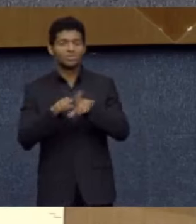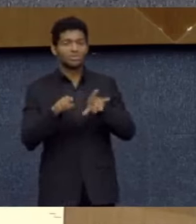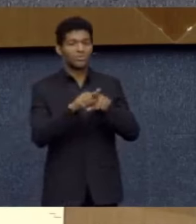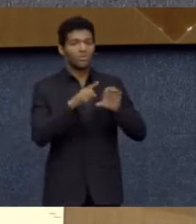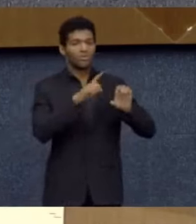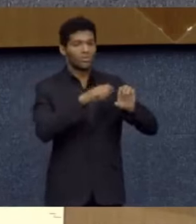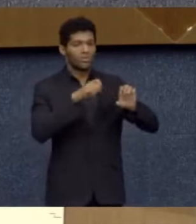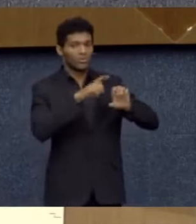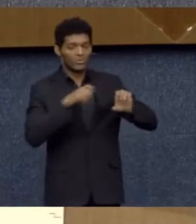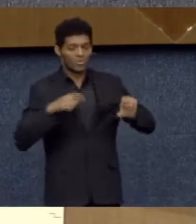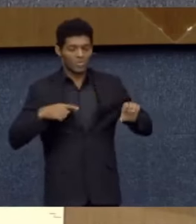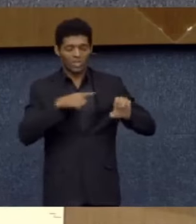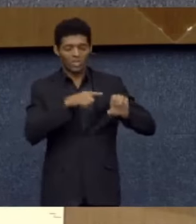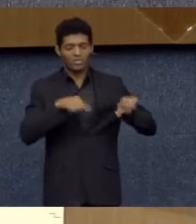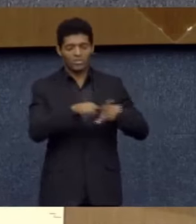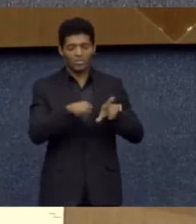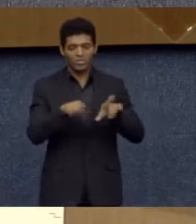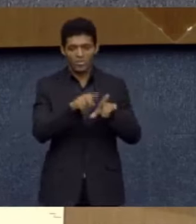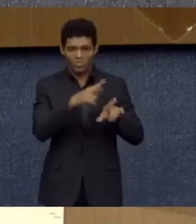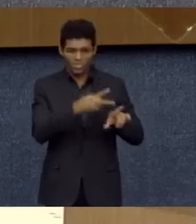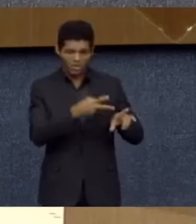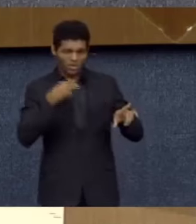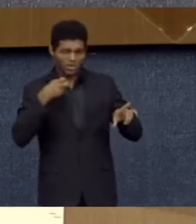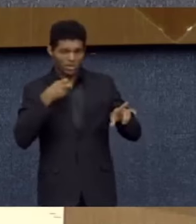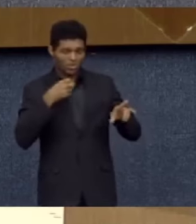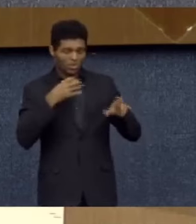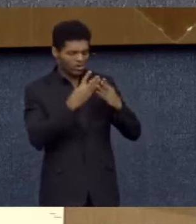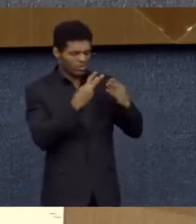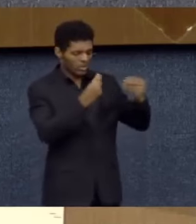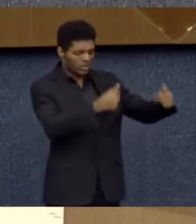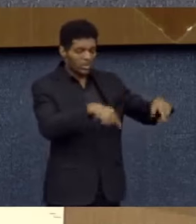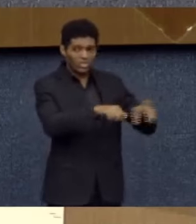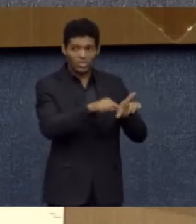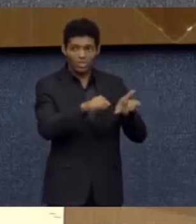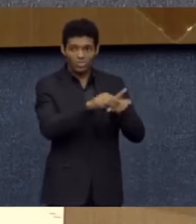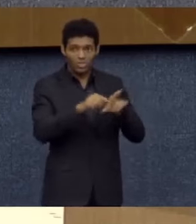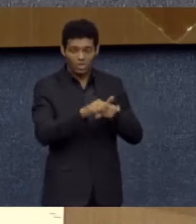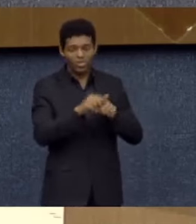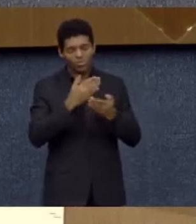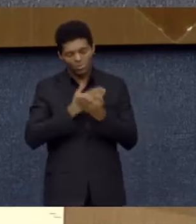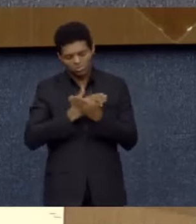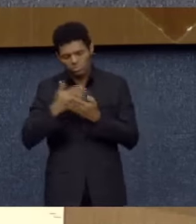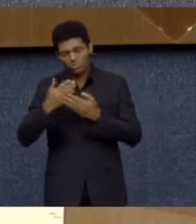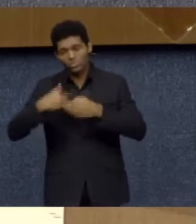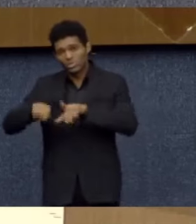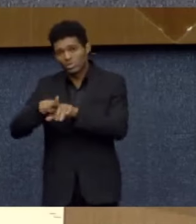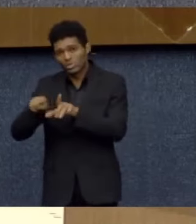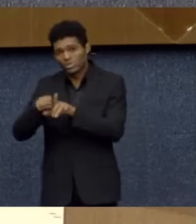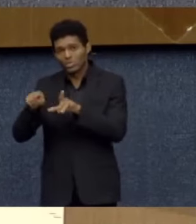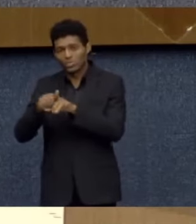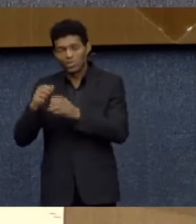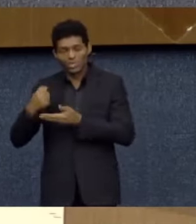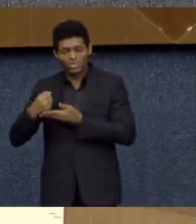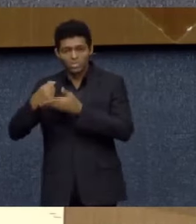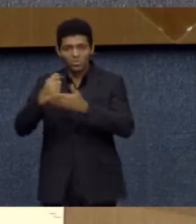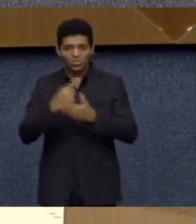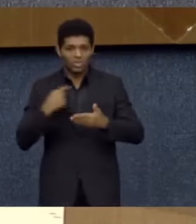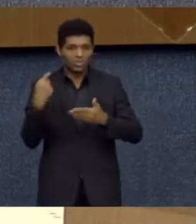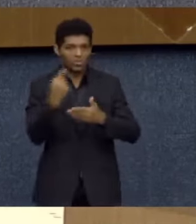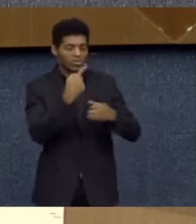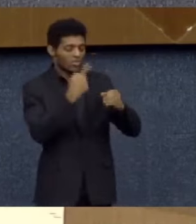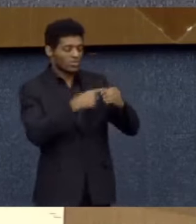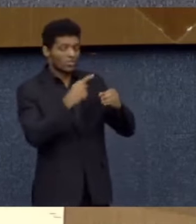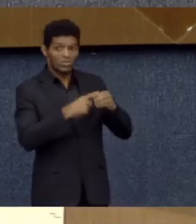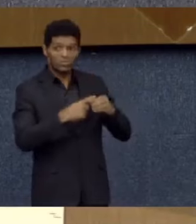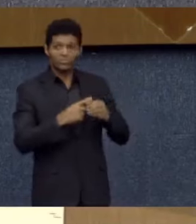premissa e orgulhem nossa capital, agregando valor à nossa cidade. BH muito se beneficia de iniciativas